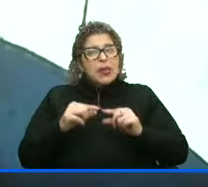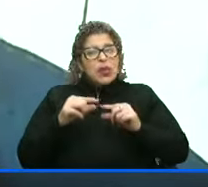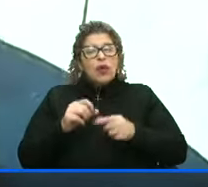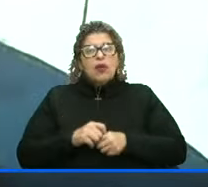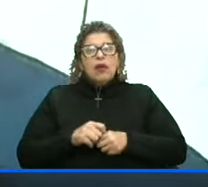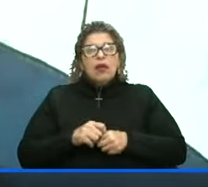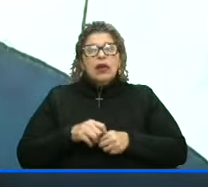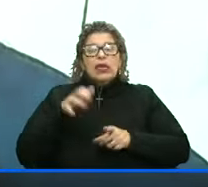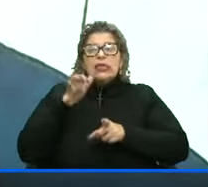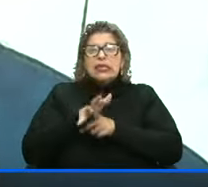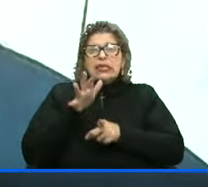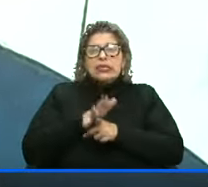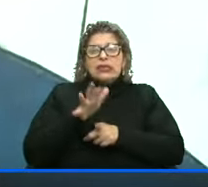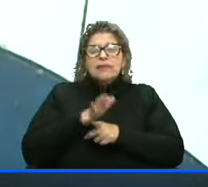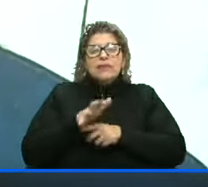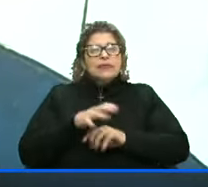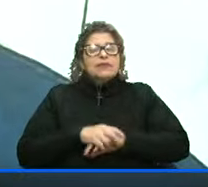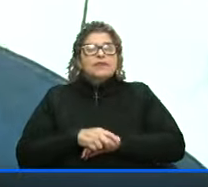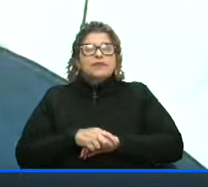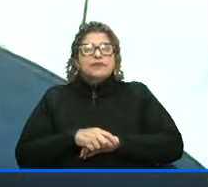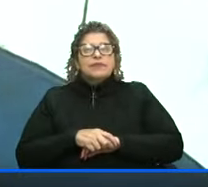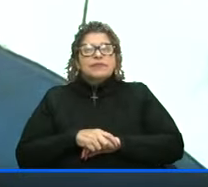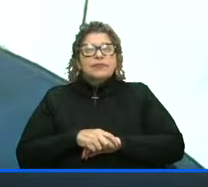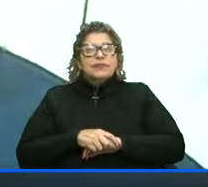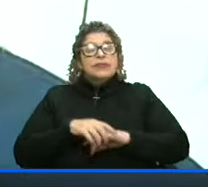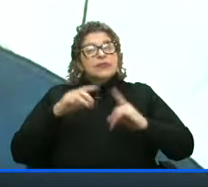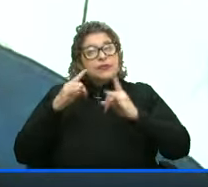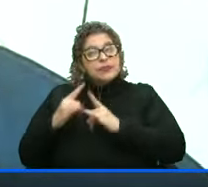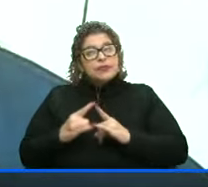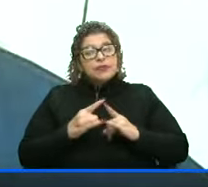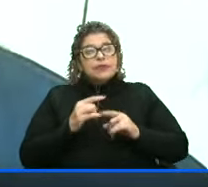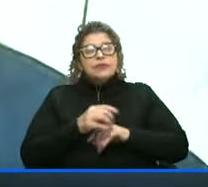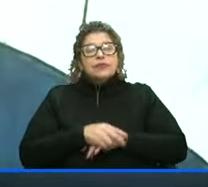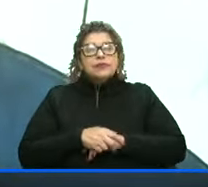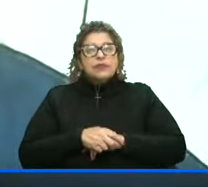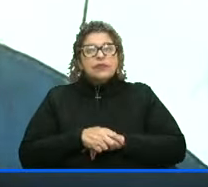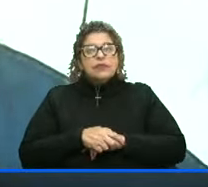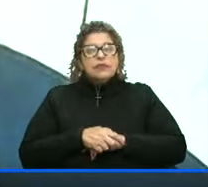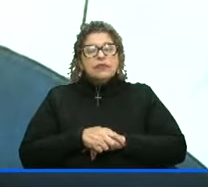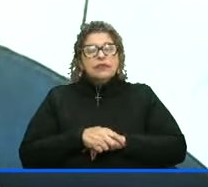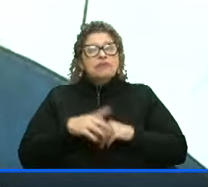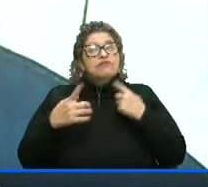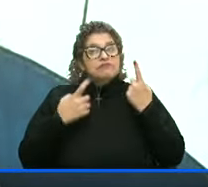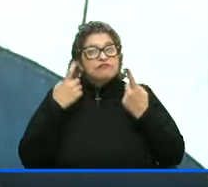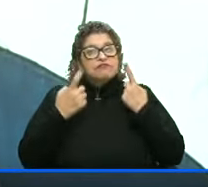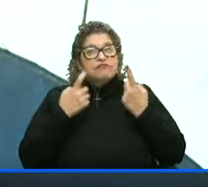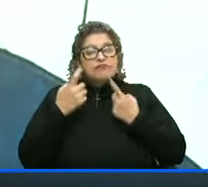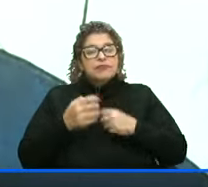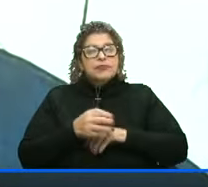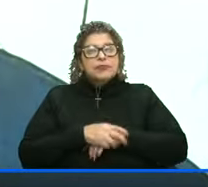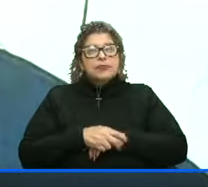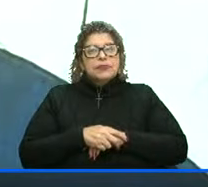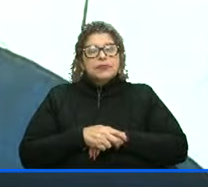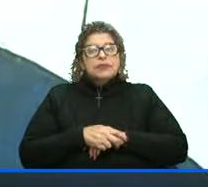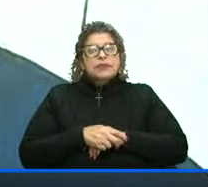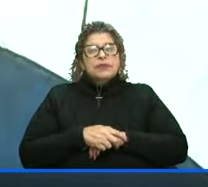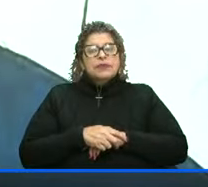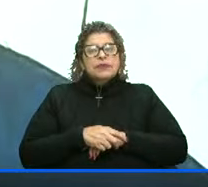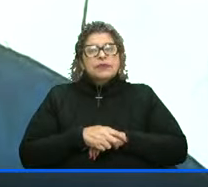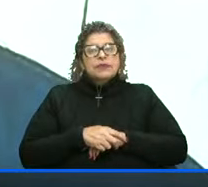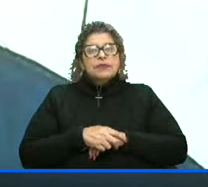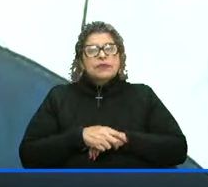a demanda que chegou nas instituições. Também me preocupa o ofício